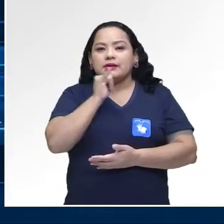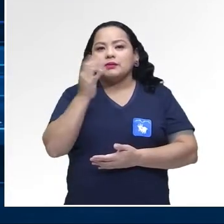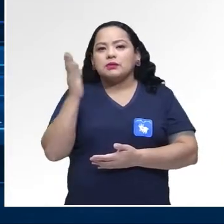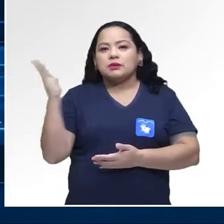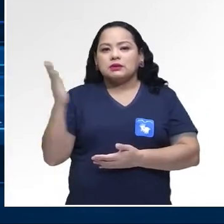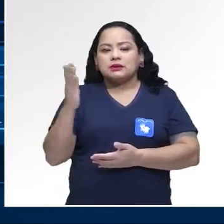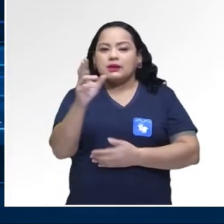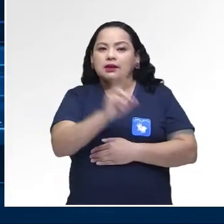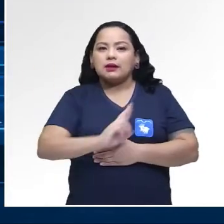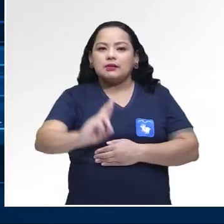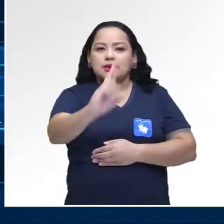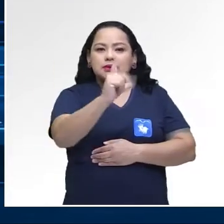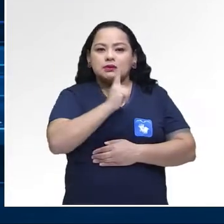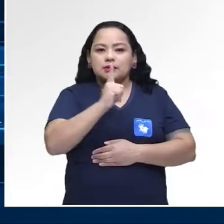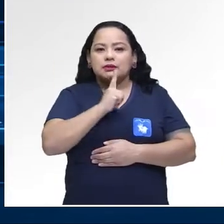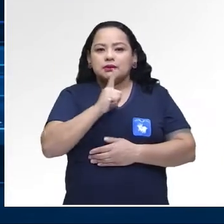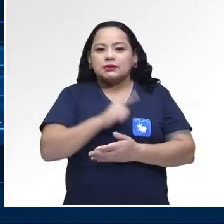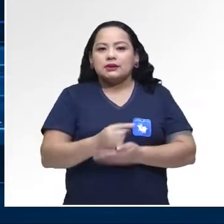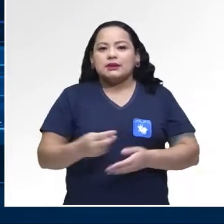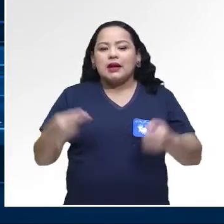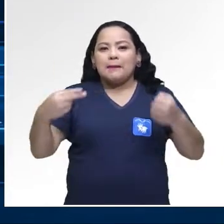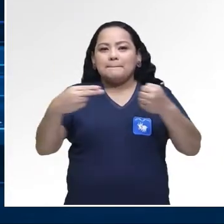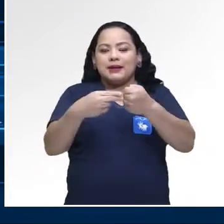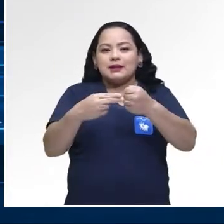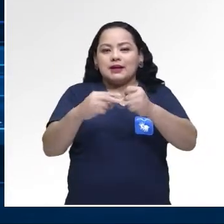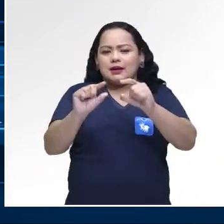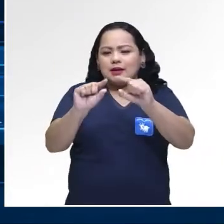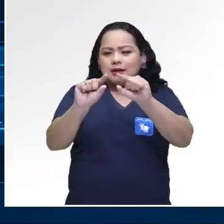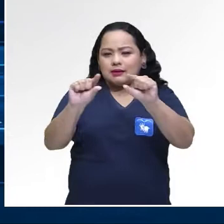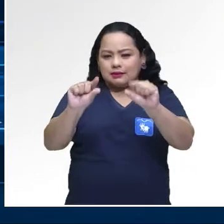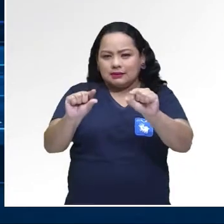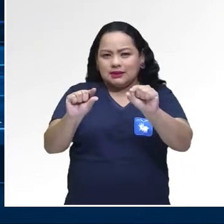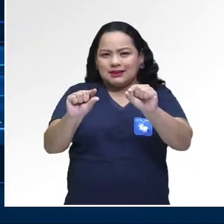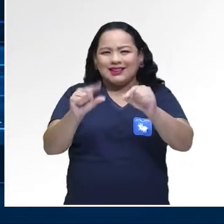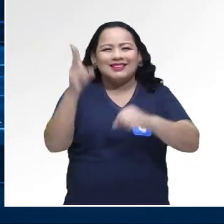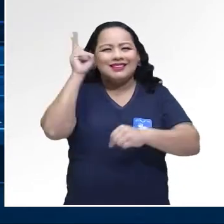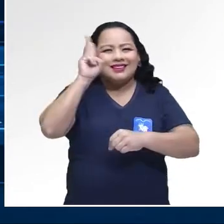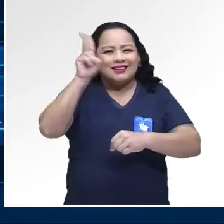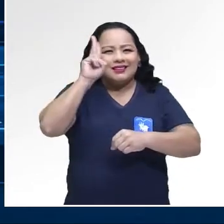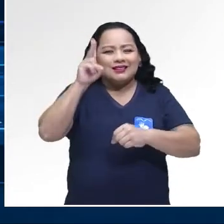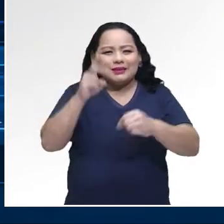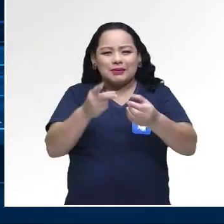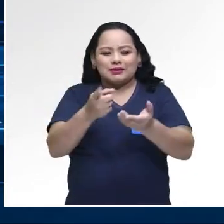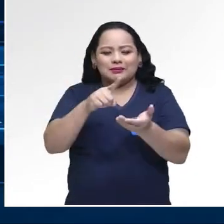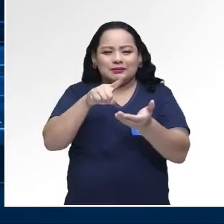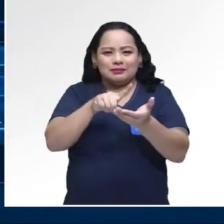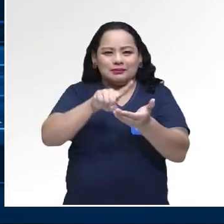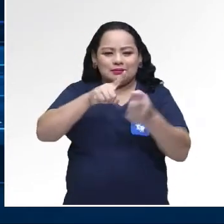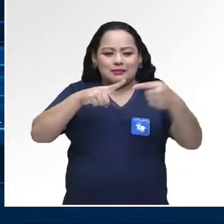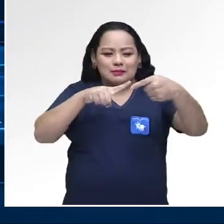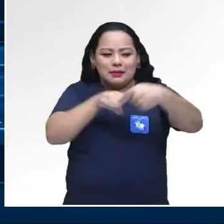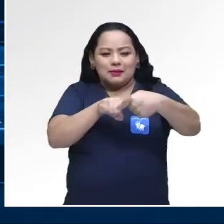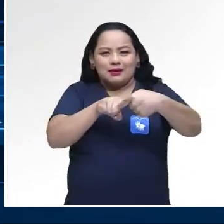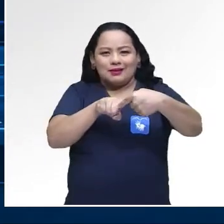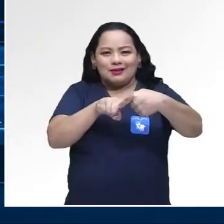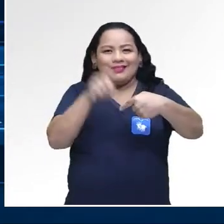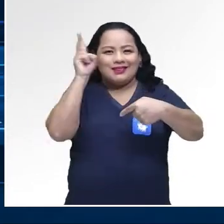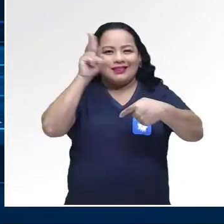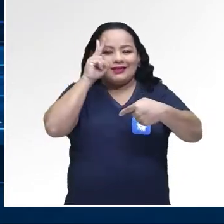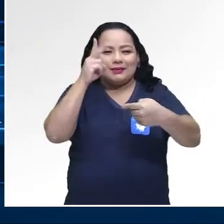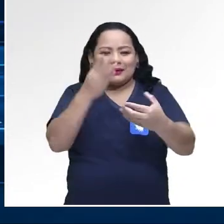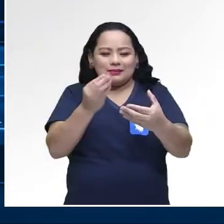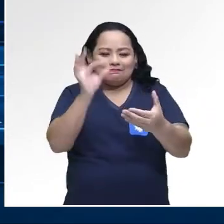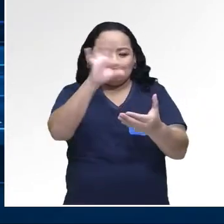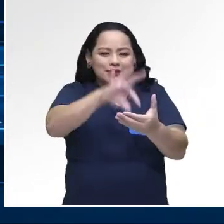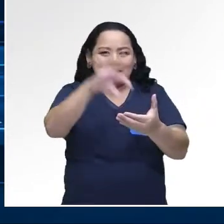a representação aí da pilha, né? A fonte que vai gerar a energia nesse caso. A gente observa